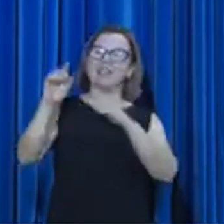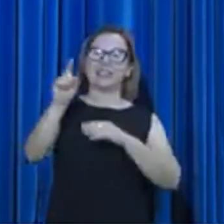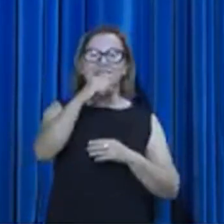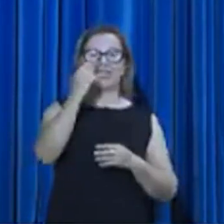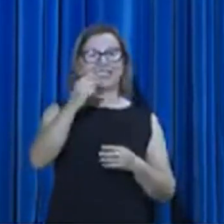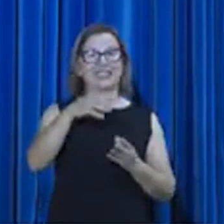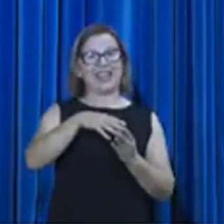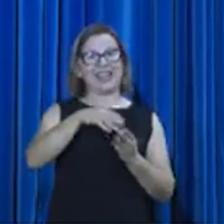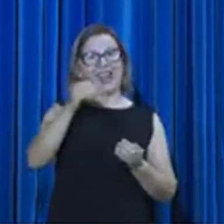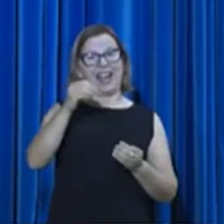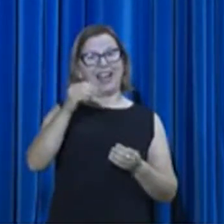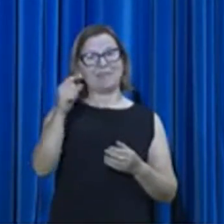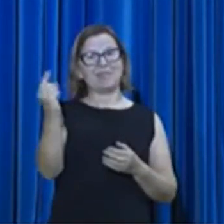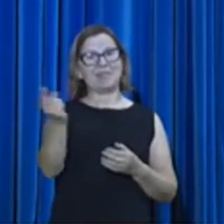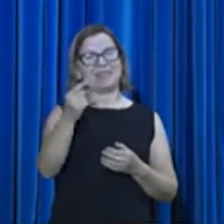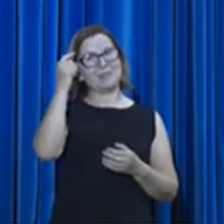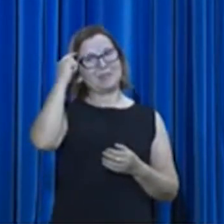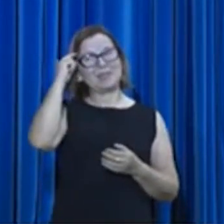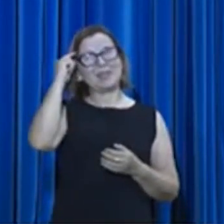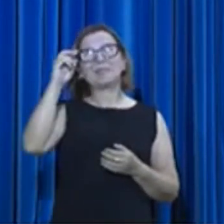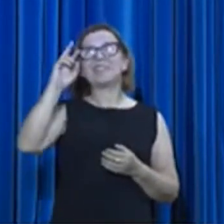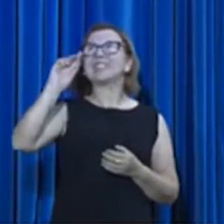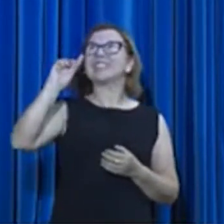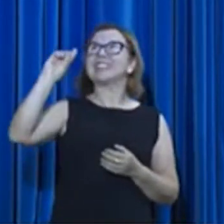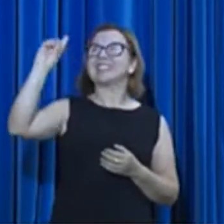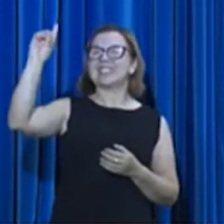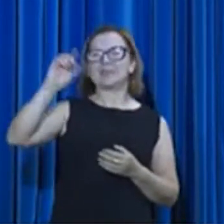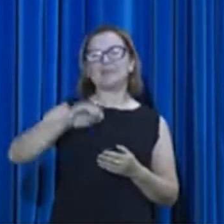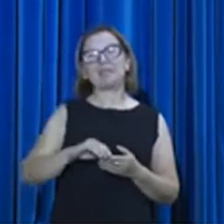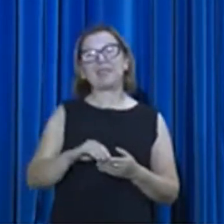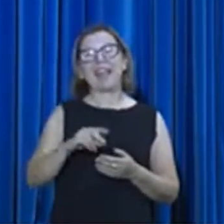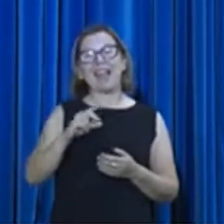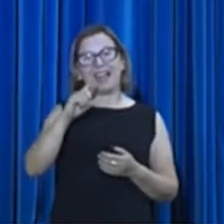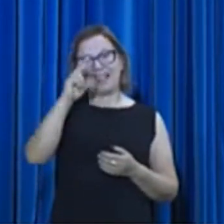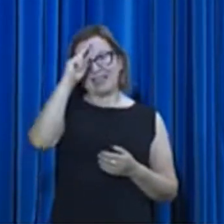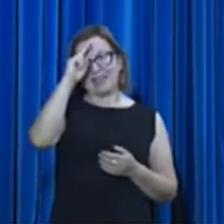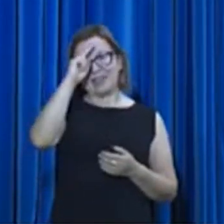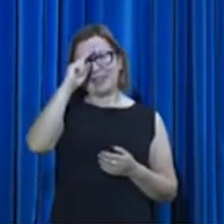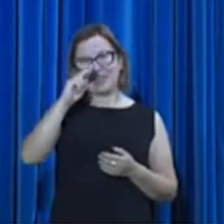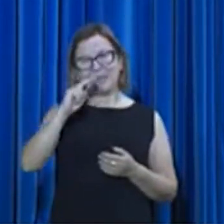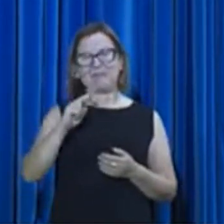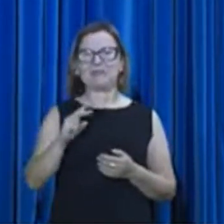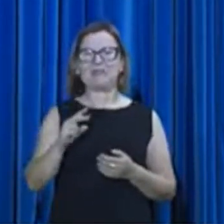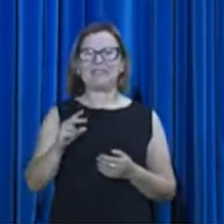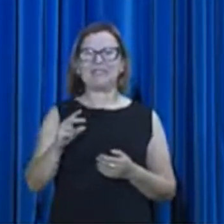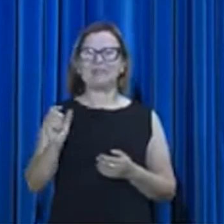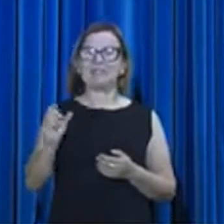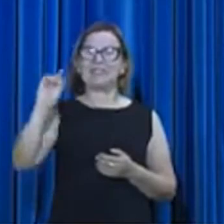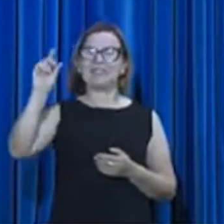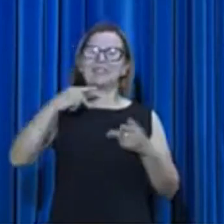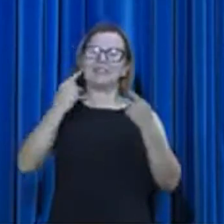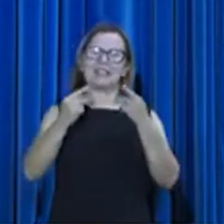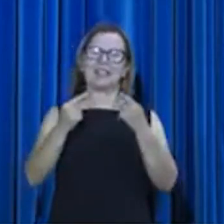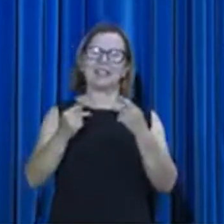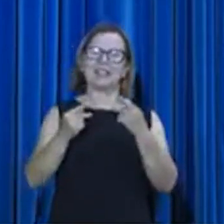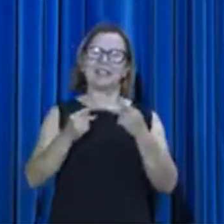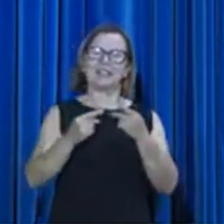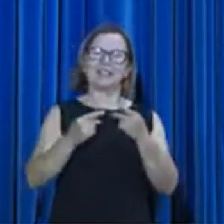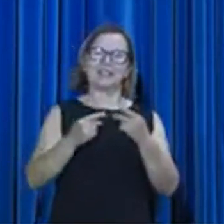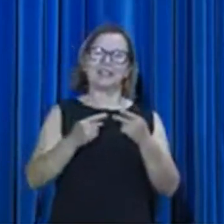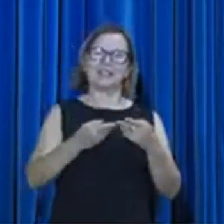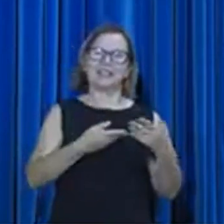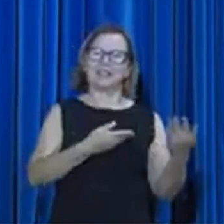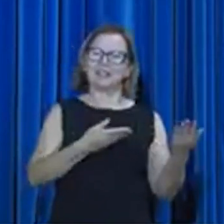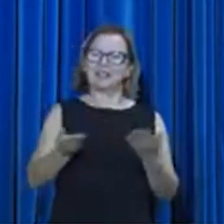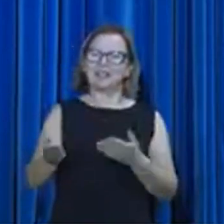E aí eu lembro de um texto muito precioso da palavra que diz: levando sempre ou trazendo sempre e